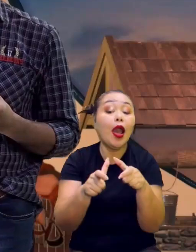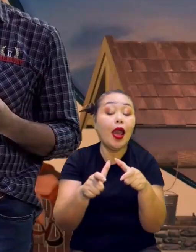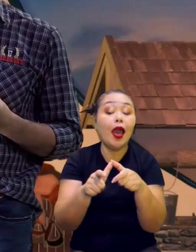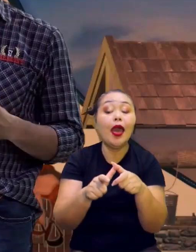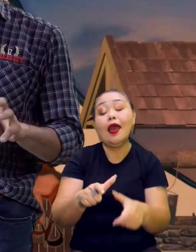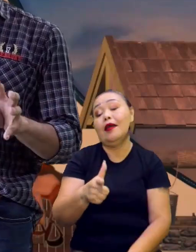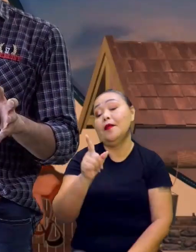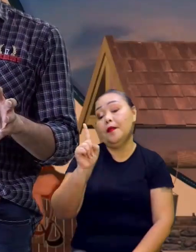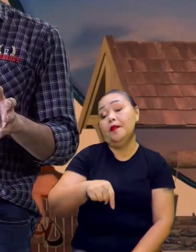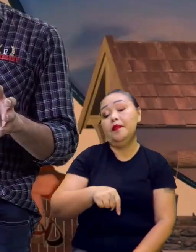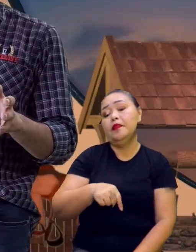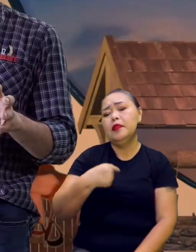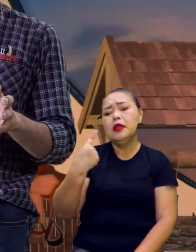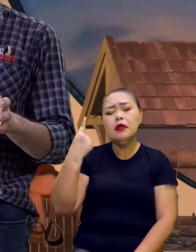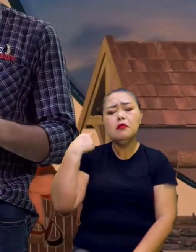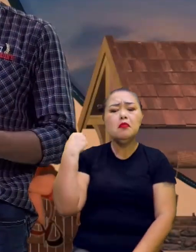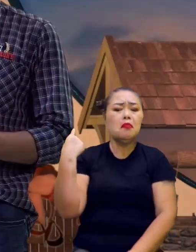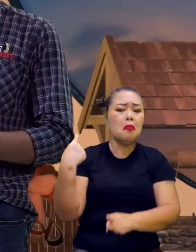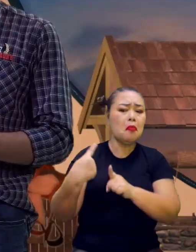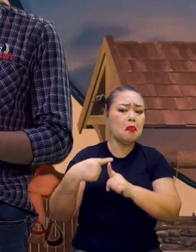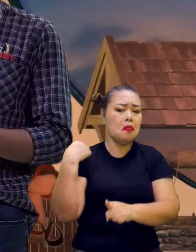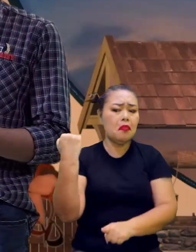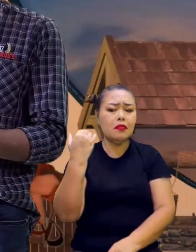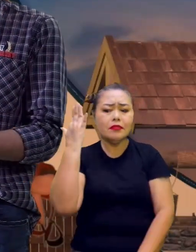estrutura? Porque